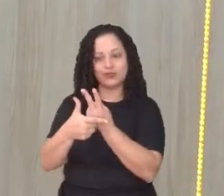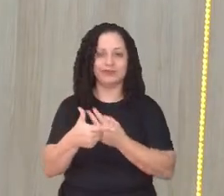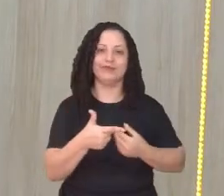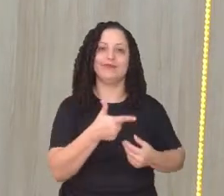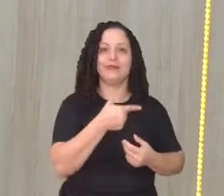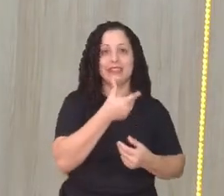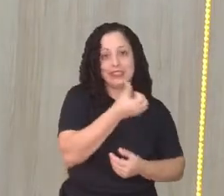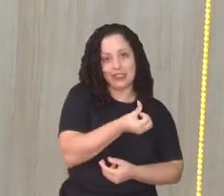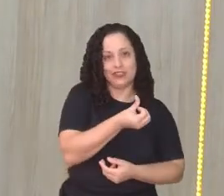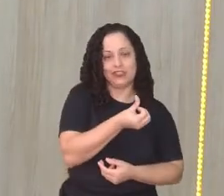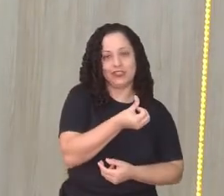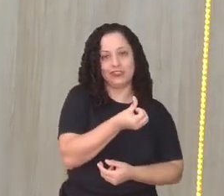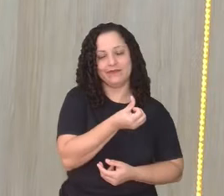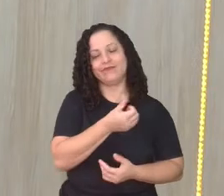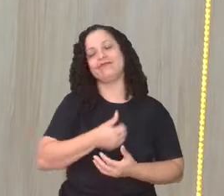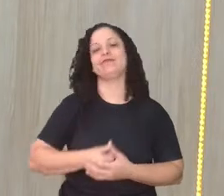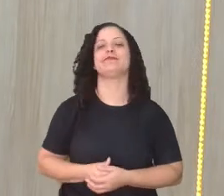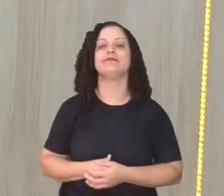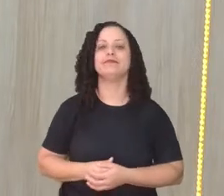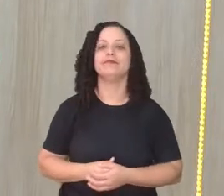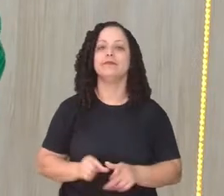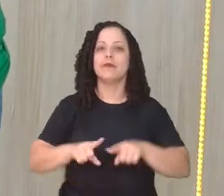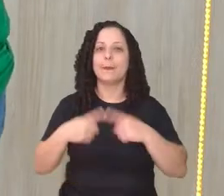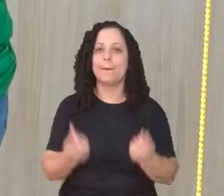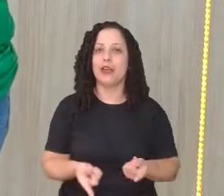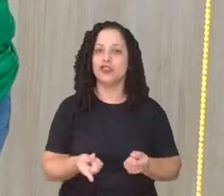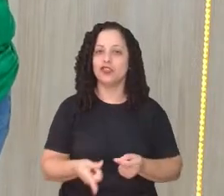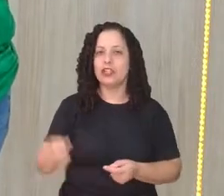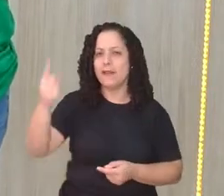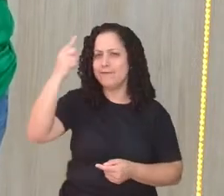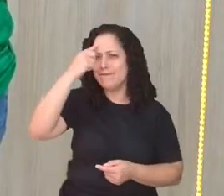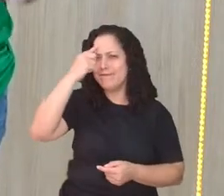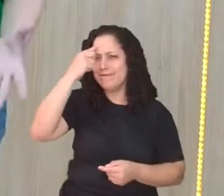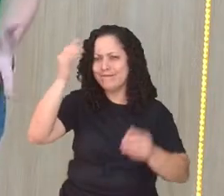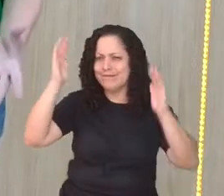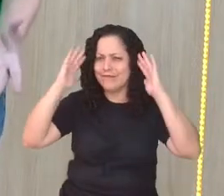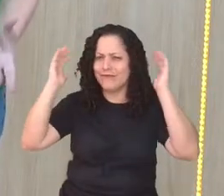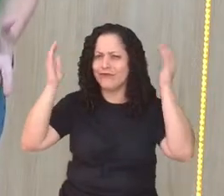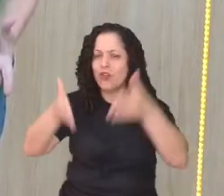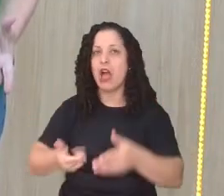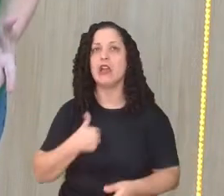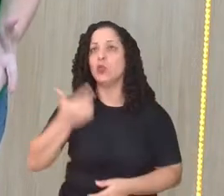dar 6. Lembrando, gente, professora, eu não sei